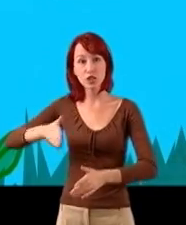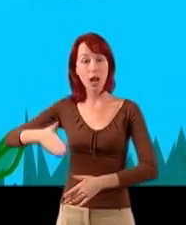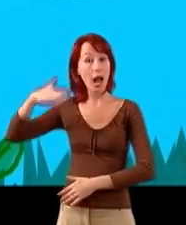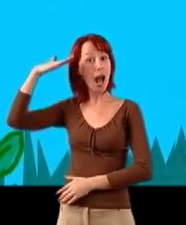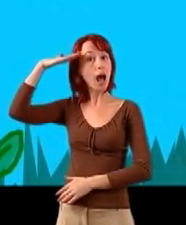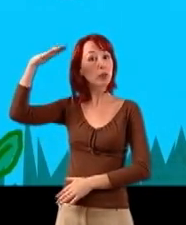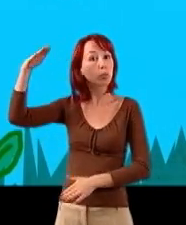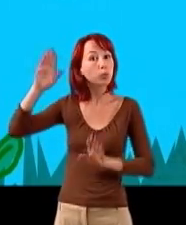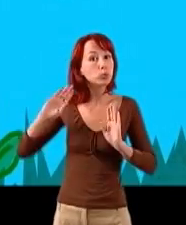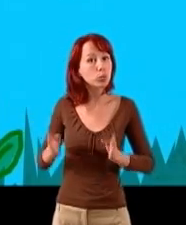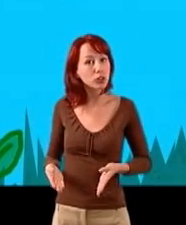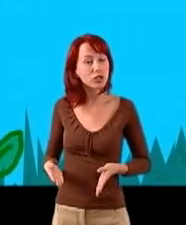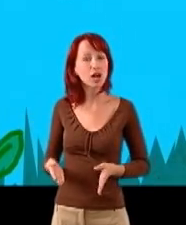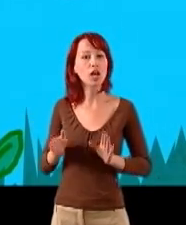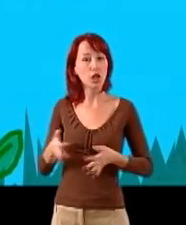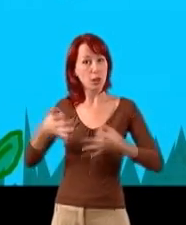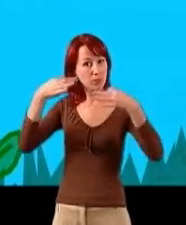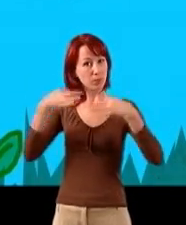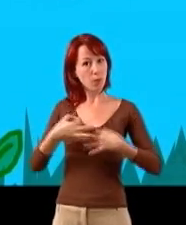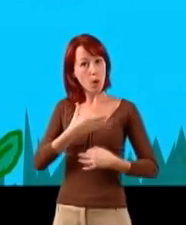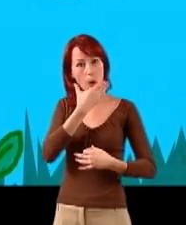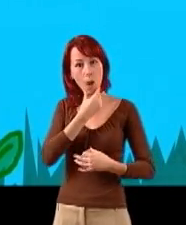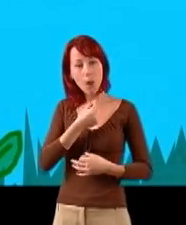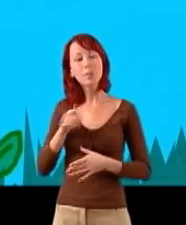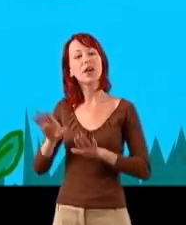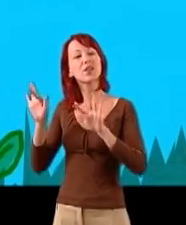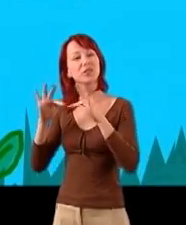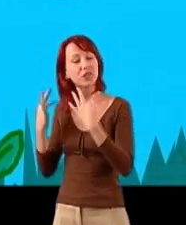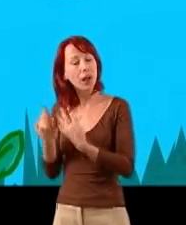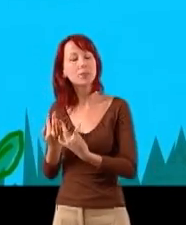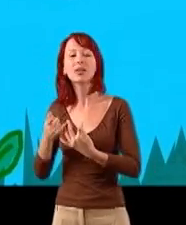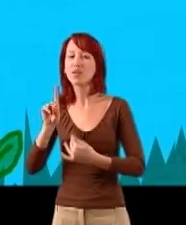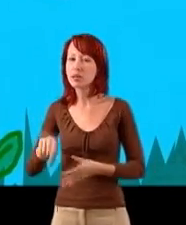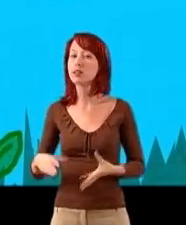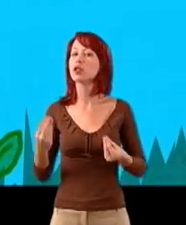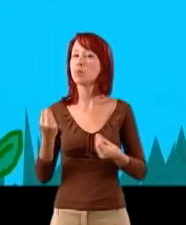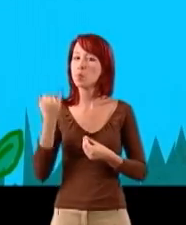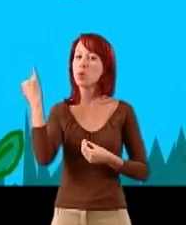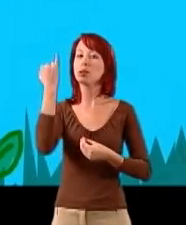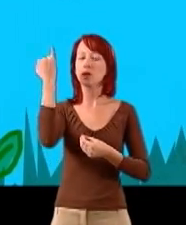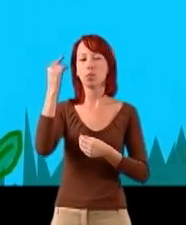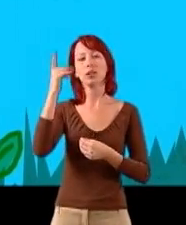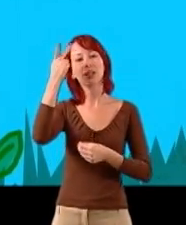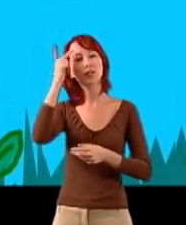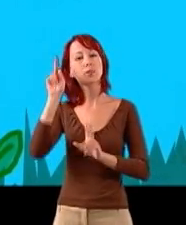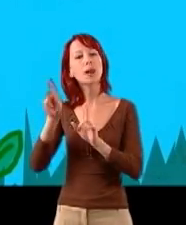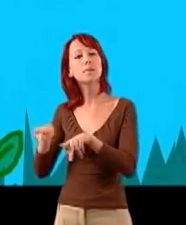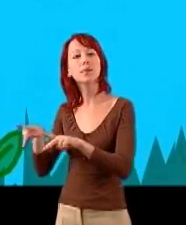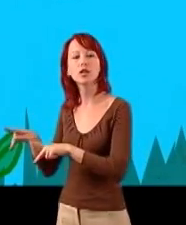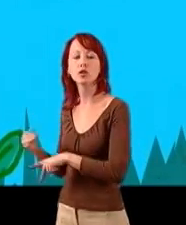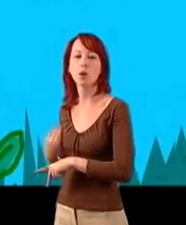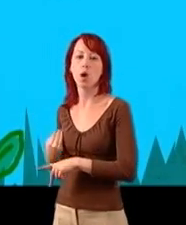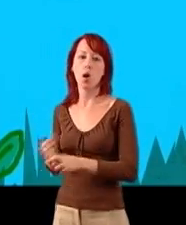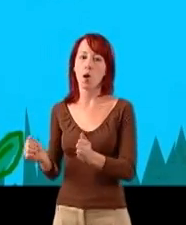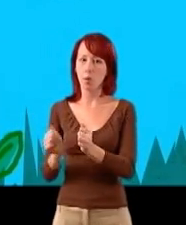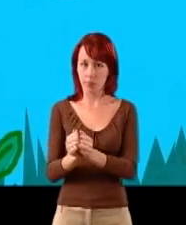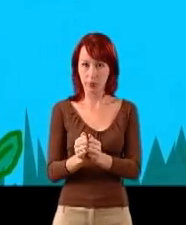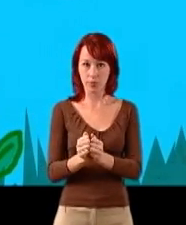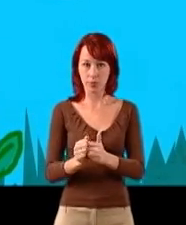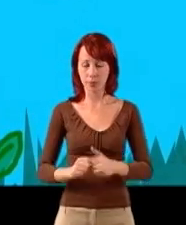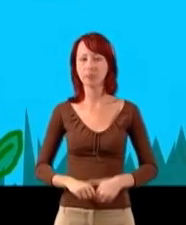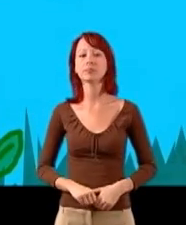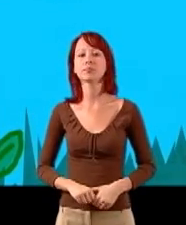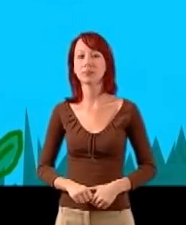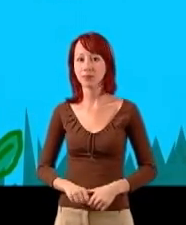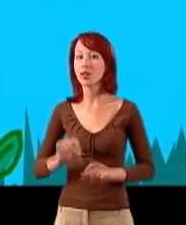homem, né, adulto formado, tanto para ele quanto para a família dele e as pessoas que convivem com ele. Então a gente tem que acreditar muito